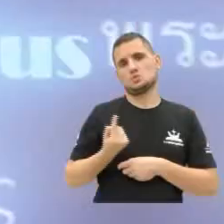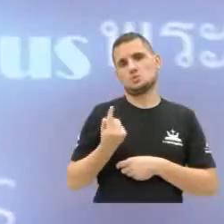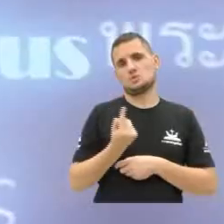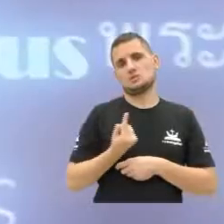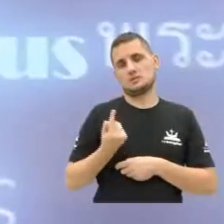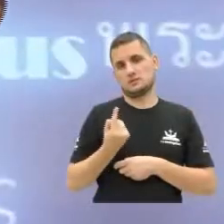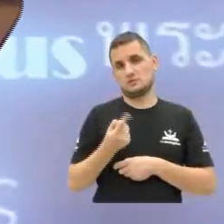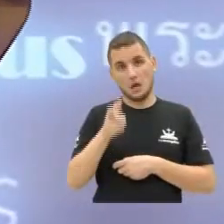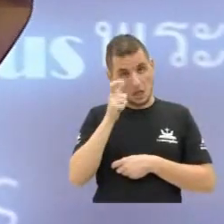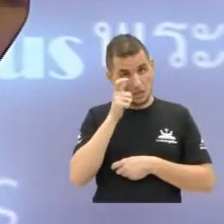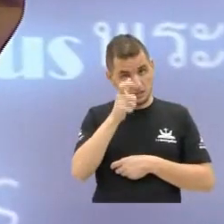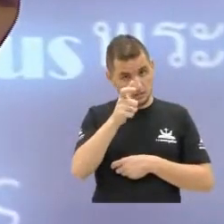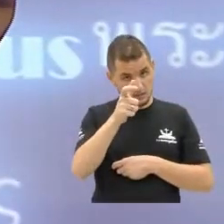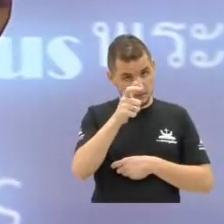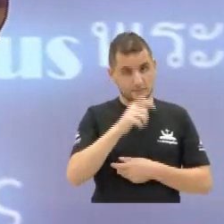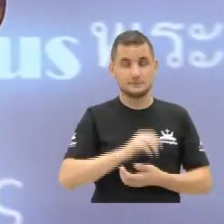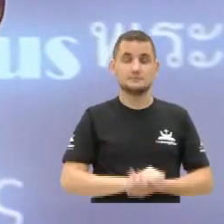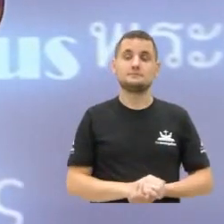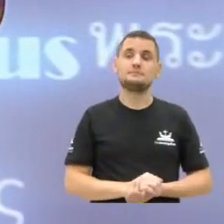Preste atenção.